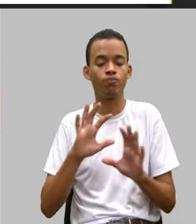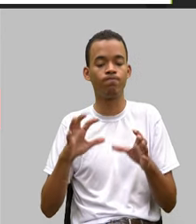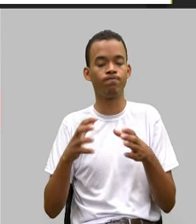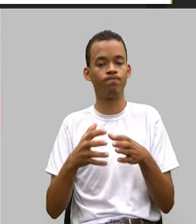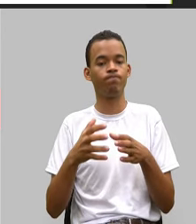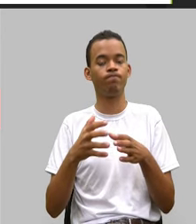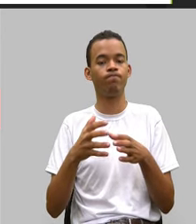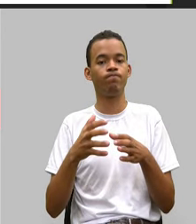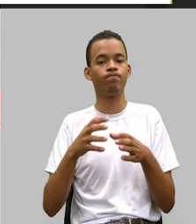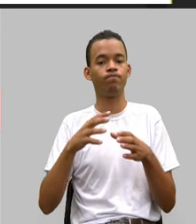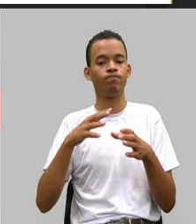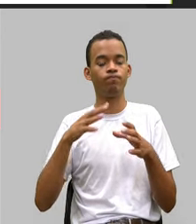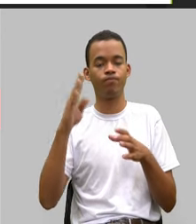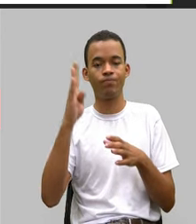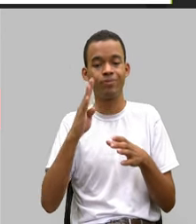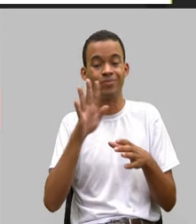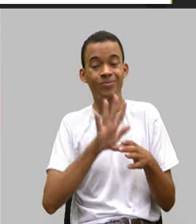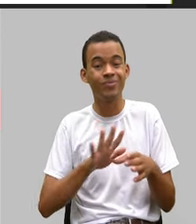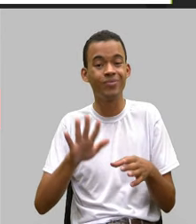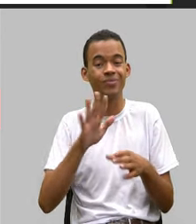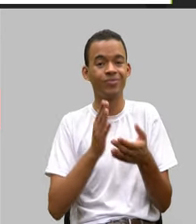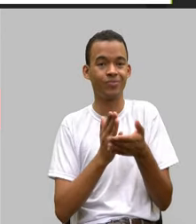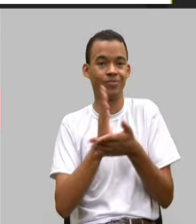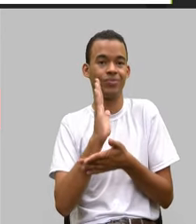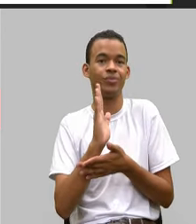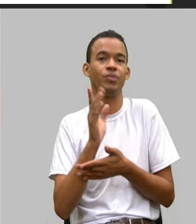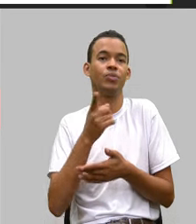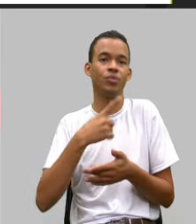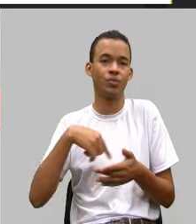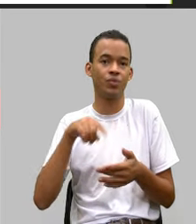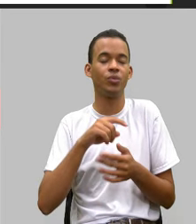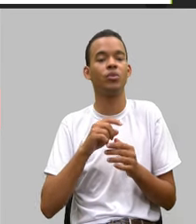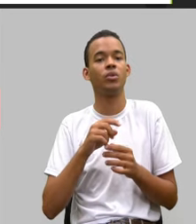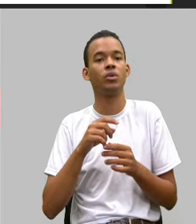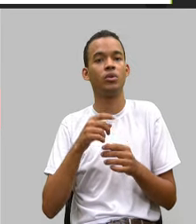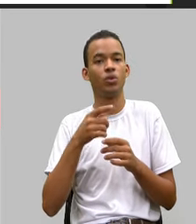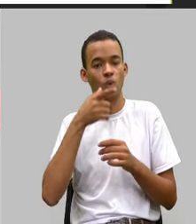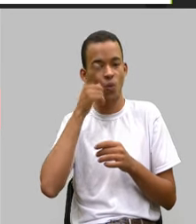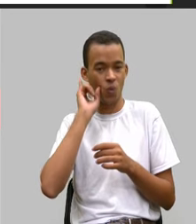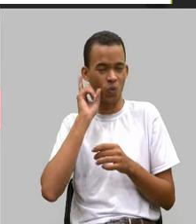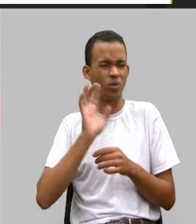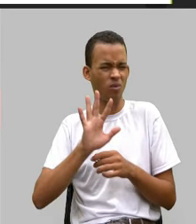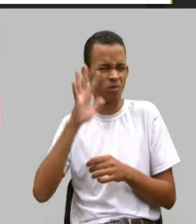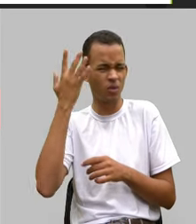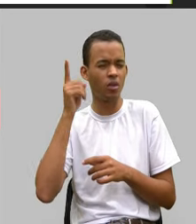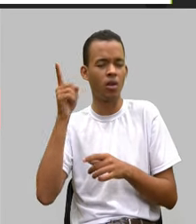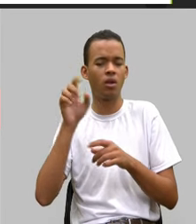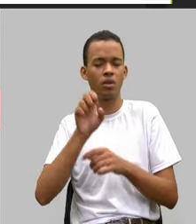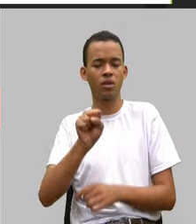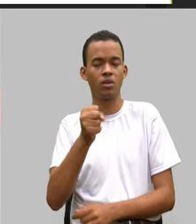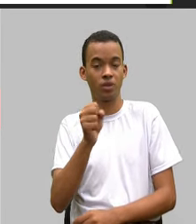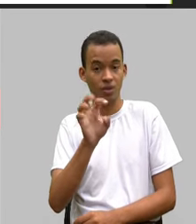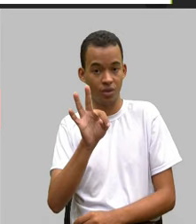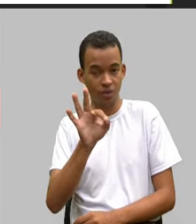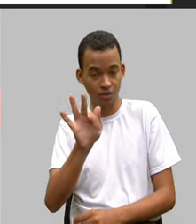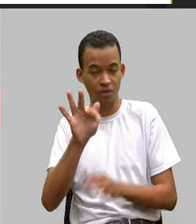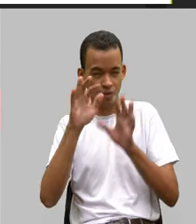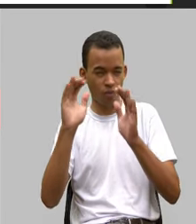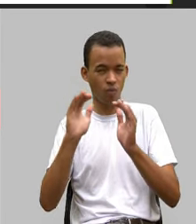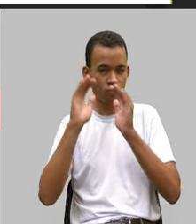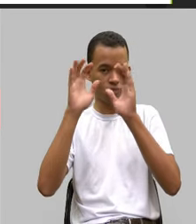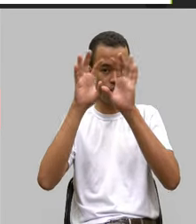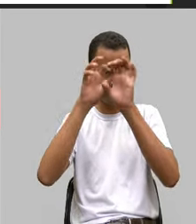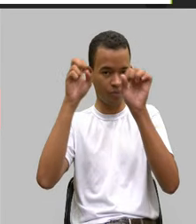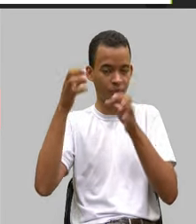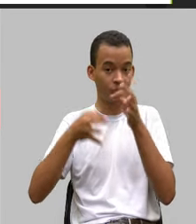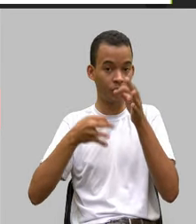primeiro até hoje a nossa ação tá parada Mas depois do que aconteceu ontem no Superior Tribunal de Justiça com audiência pública parece